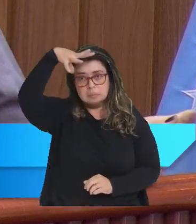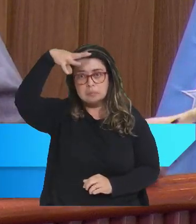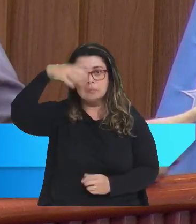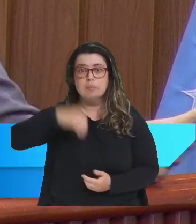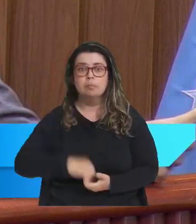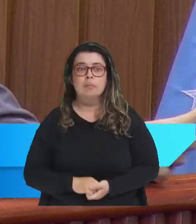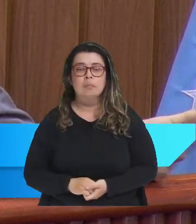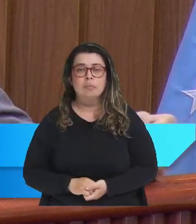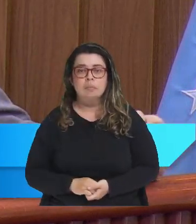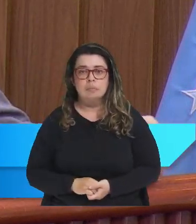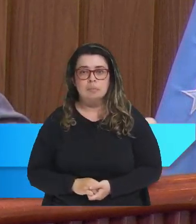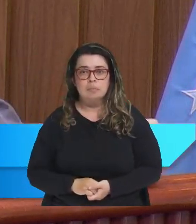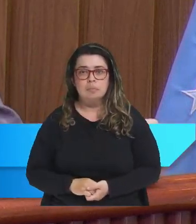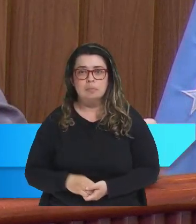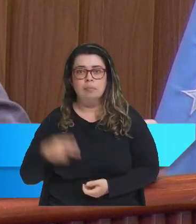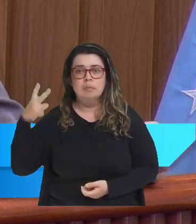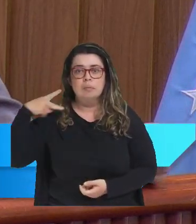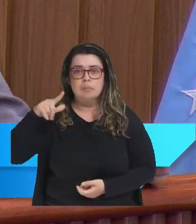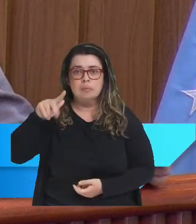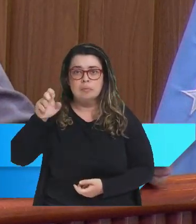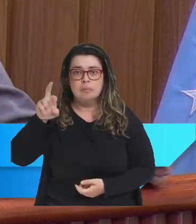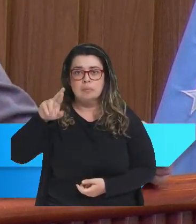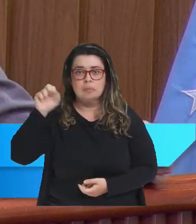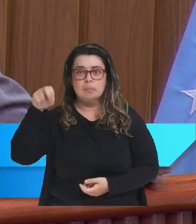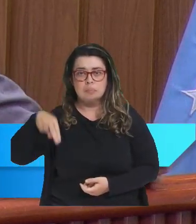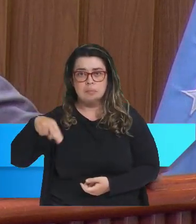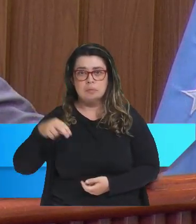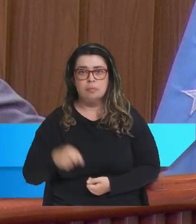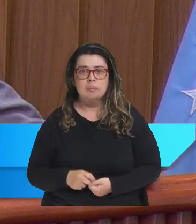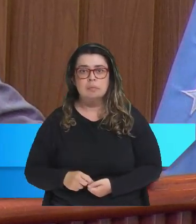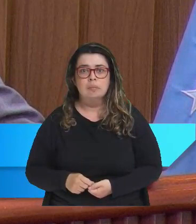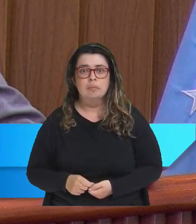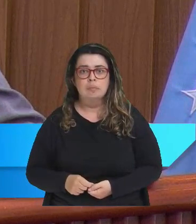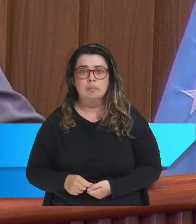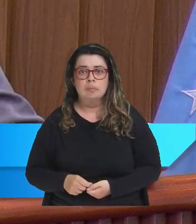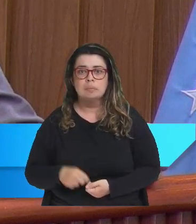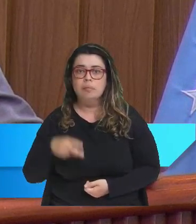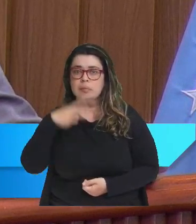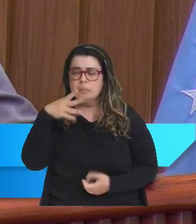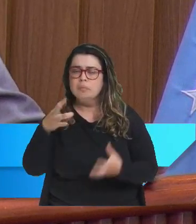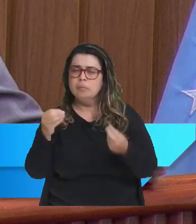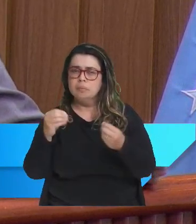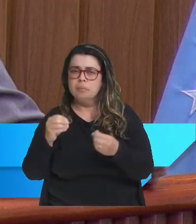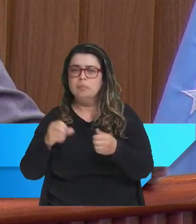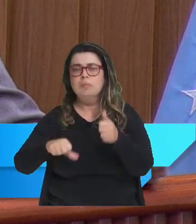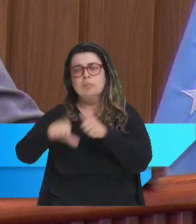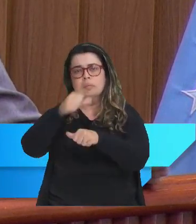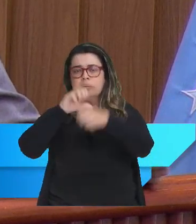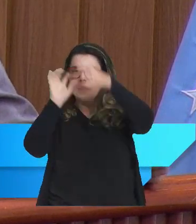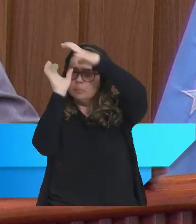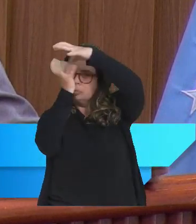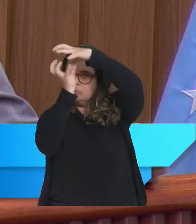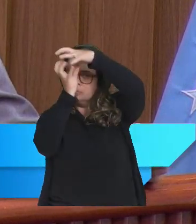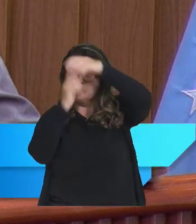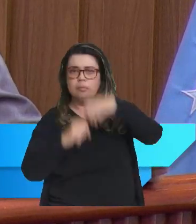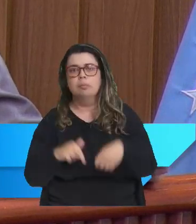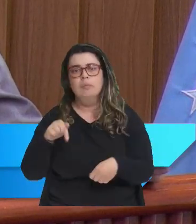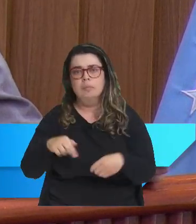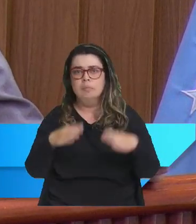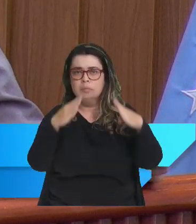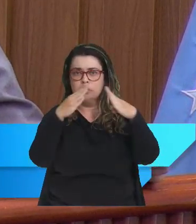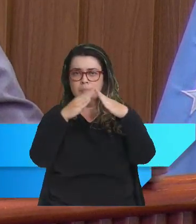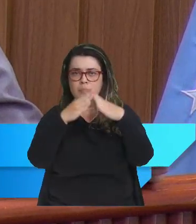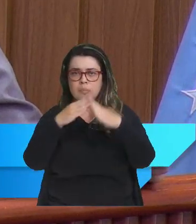vereador Gerson fez em vários pontos de troca. Hoje, um morador da